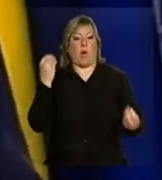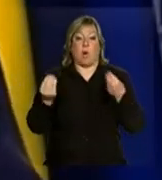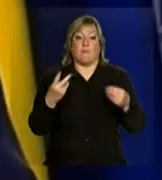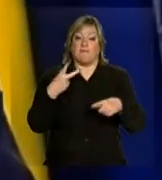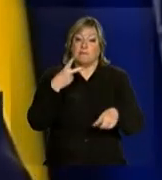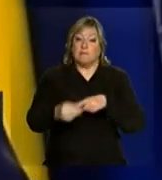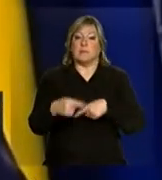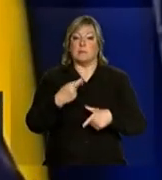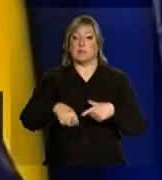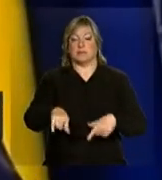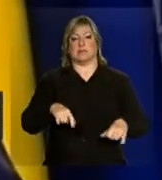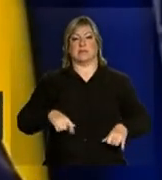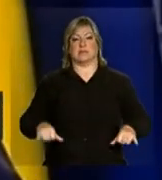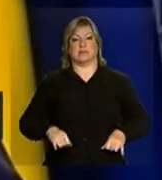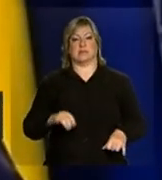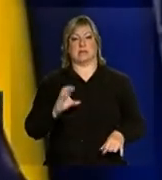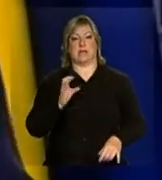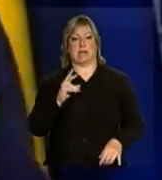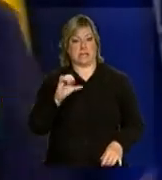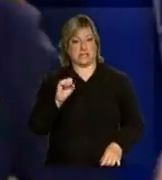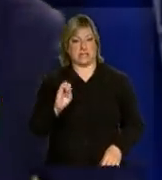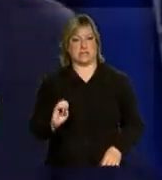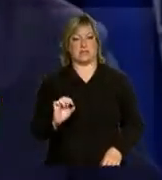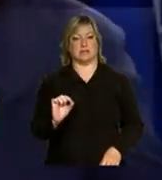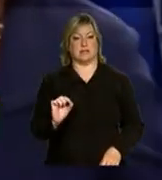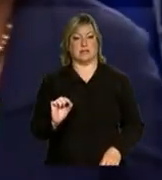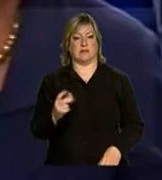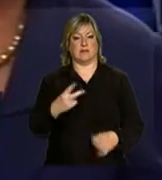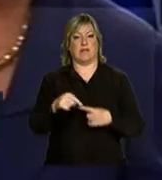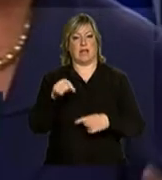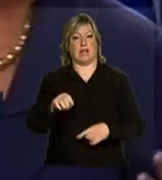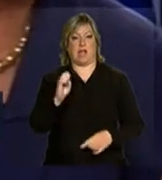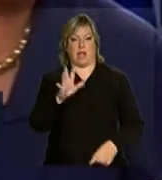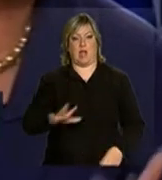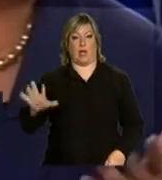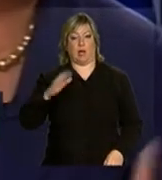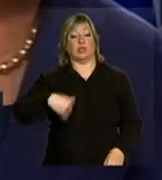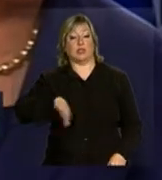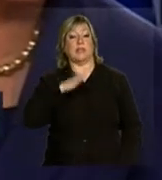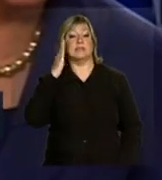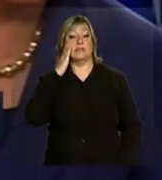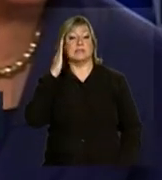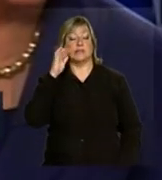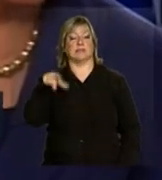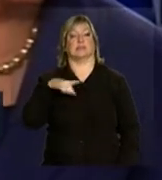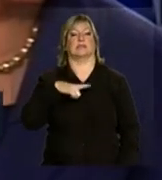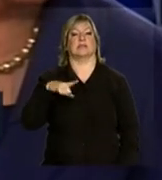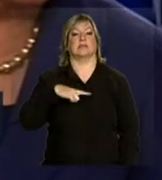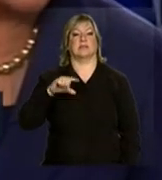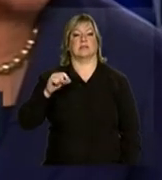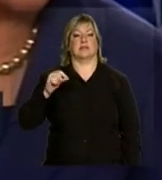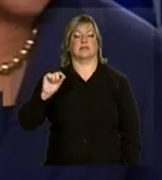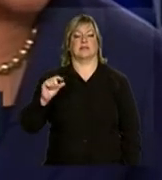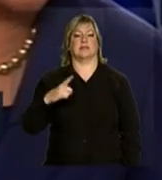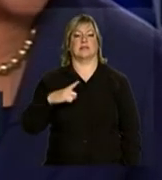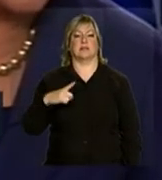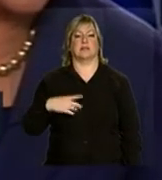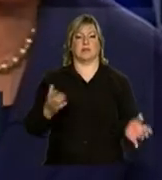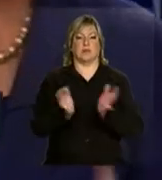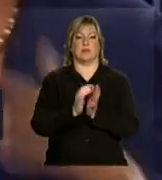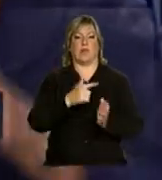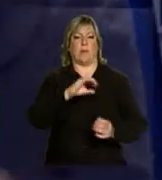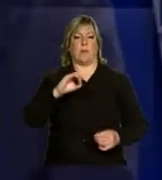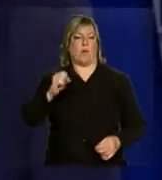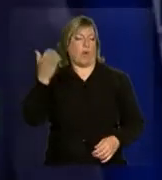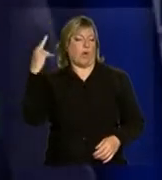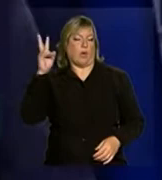dimensão que se encara aqui na Europa. Nós sabemos que essa crise vem lá de trás, de 2008, quando quebra o Lehman Brothers.